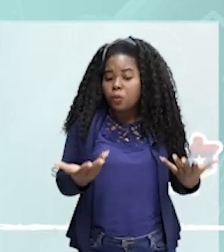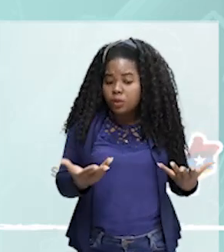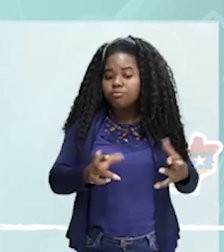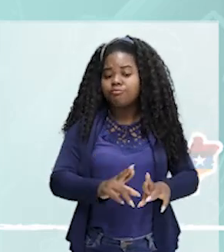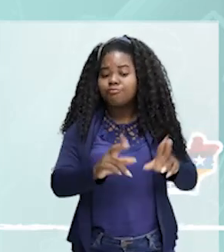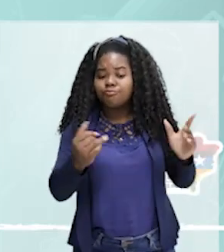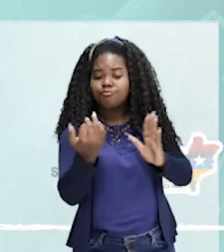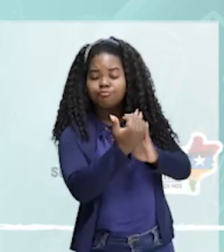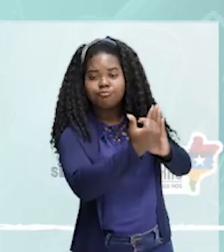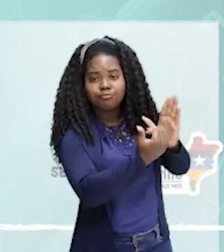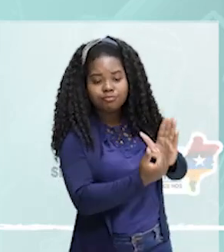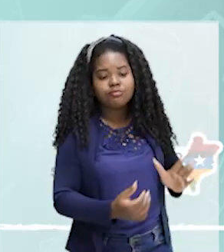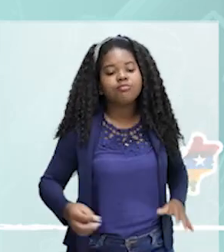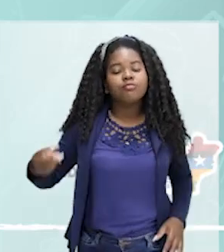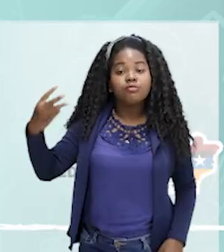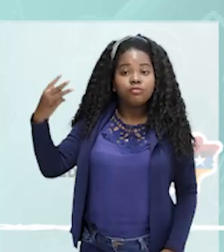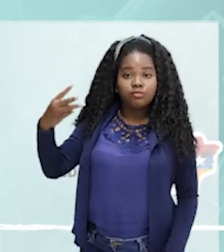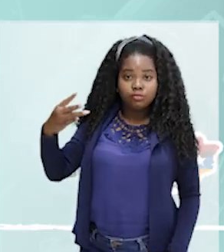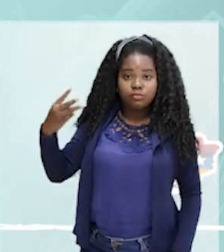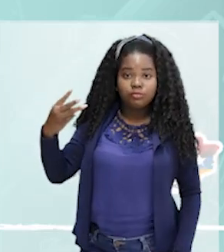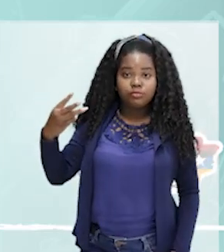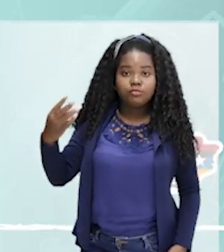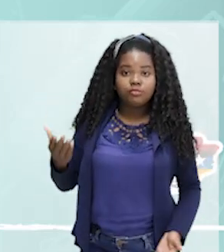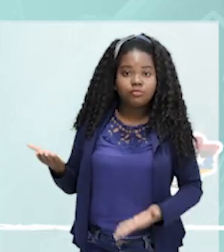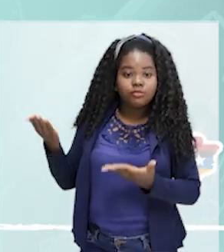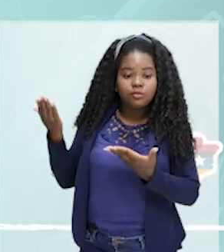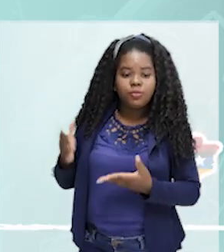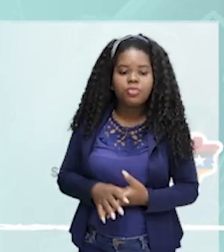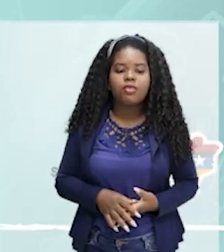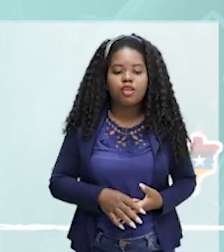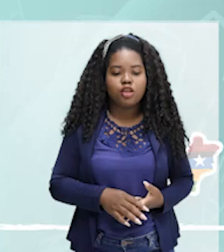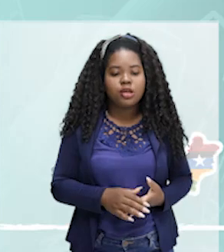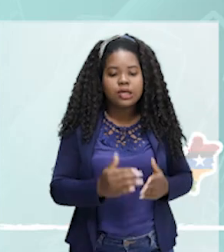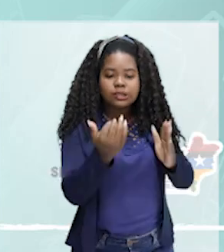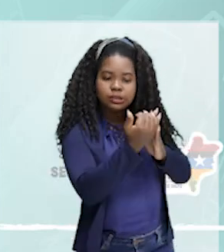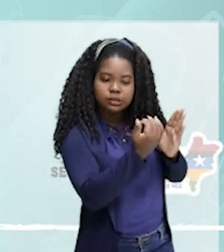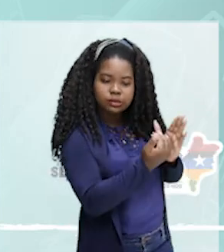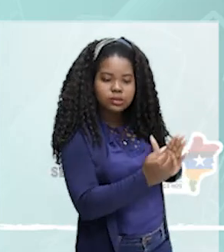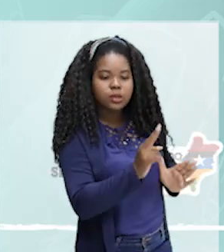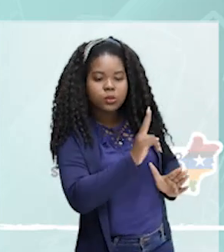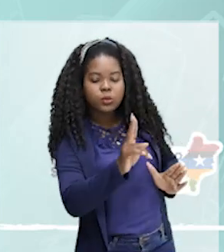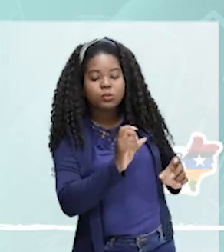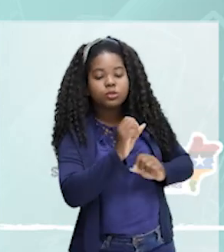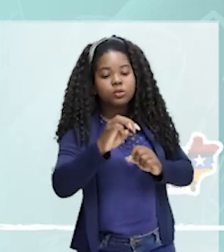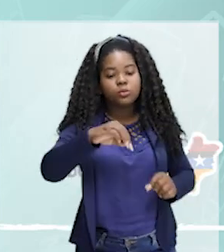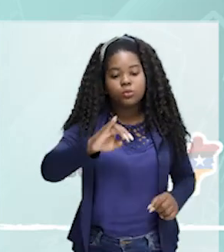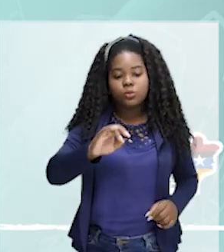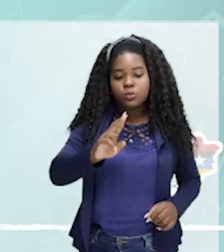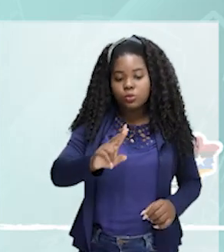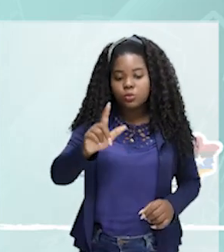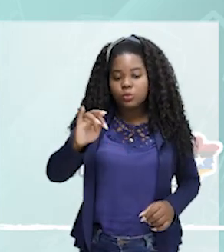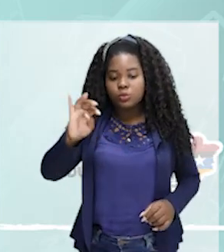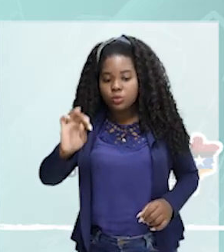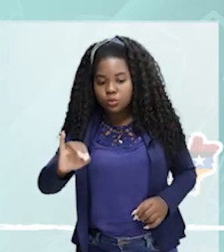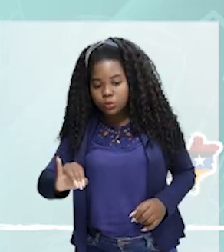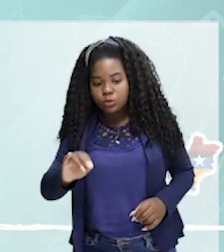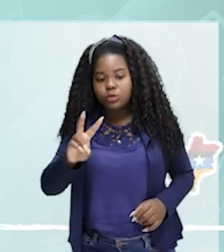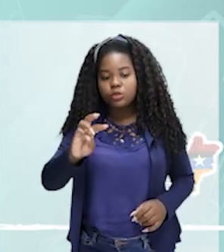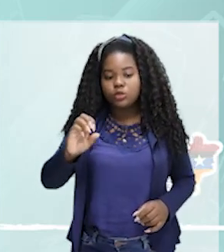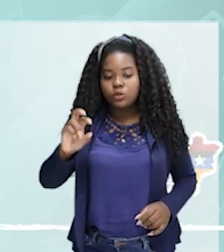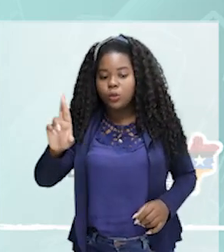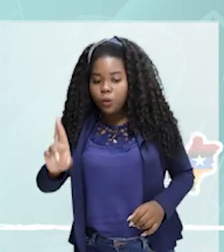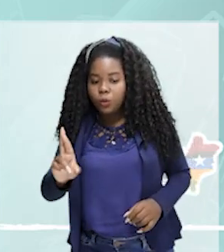diferentes classificações. Vamos ver essa nomenclatura de multi-word verbs, que são